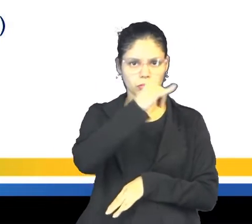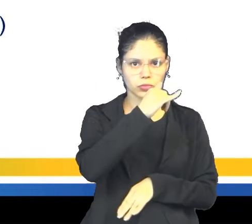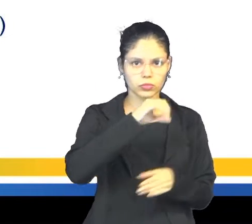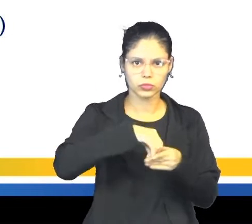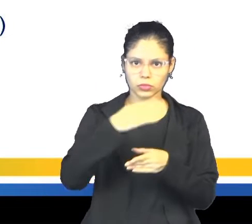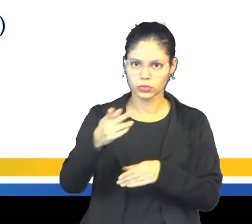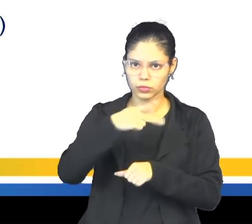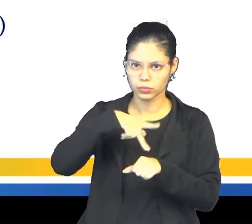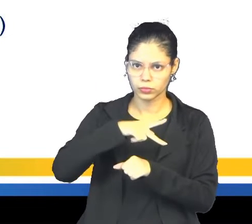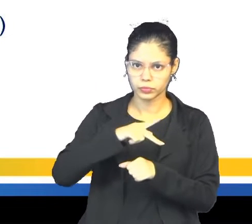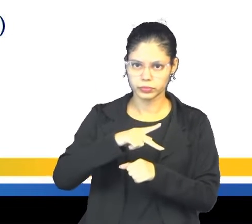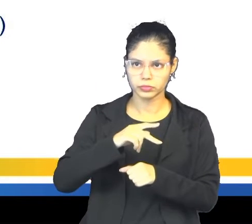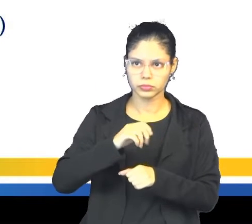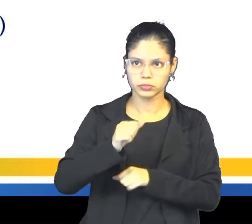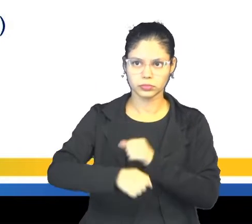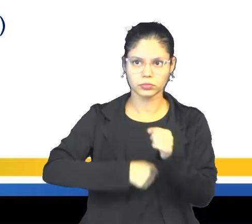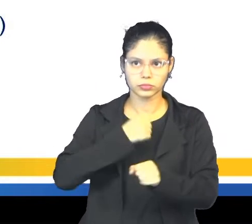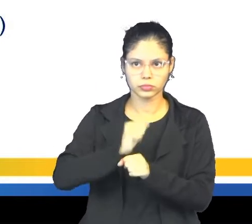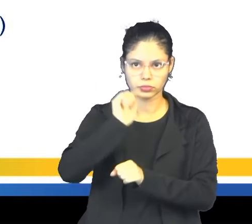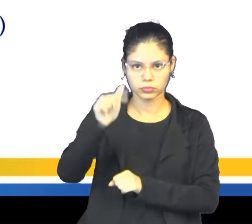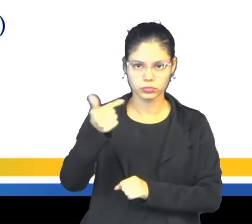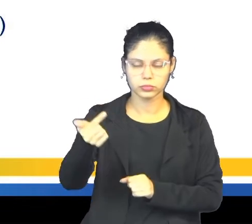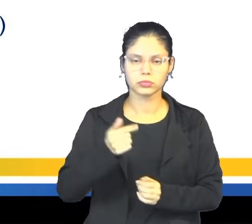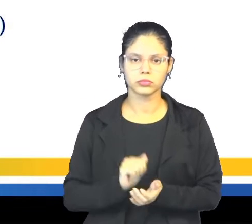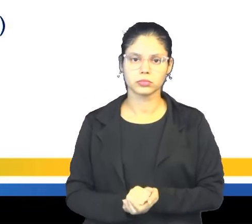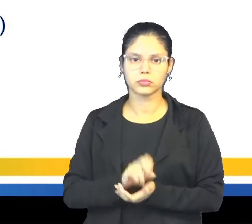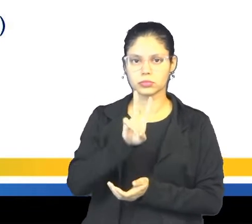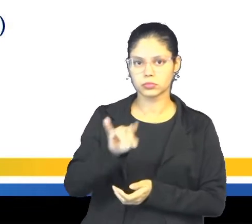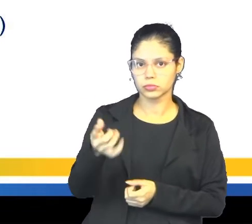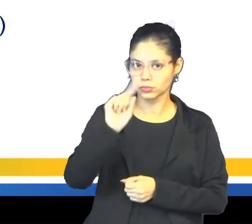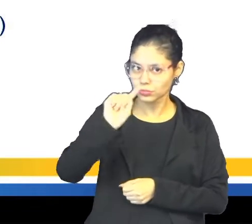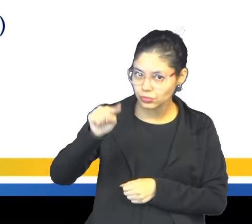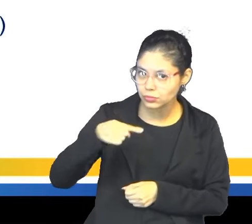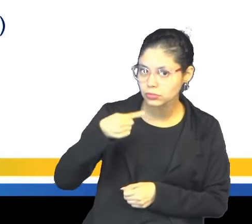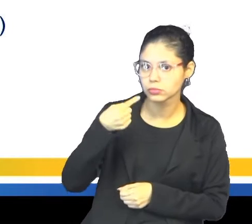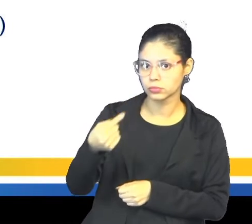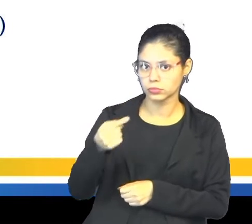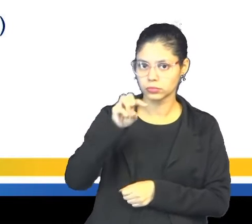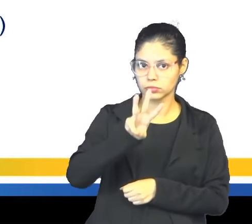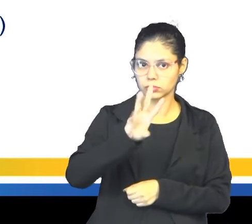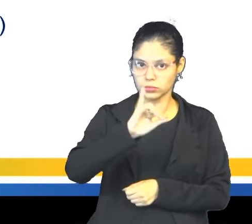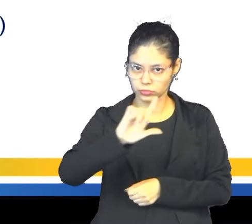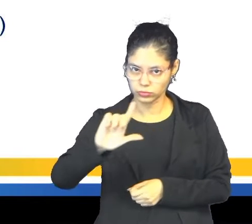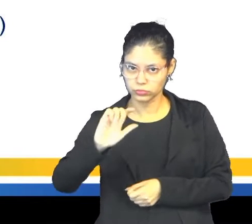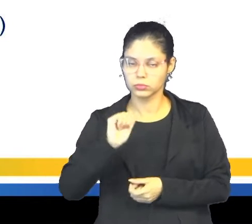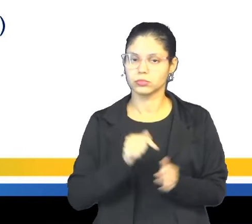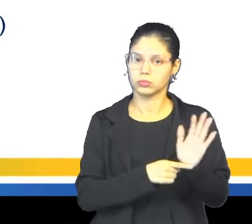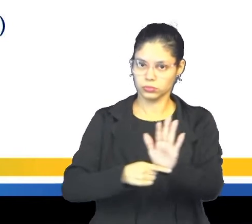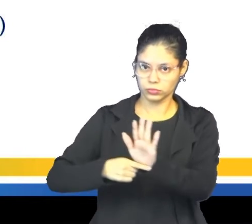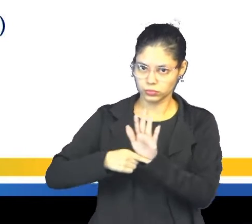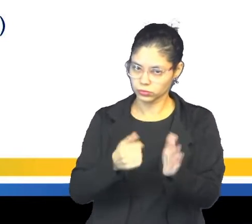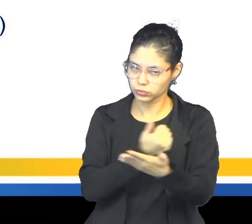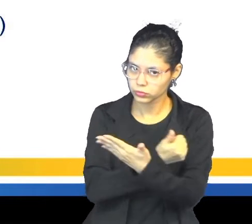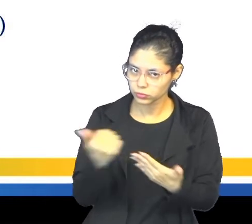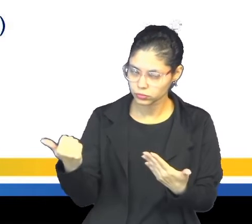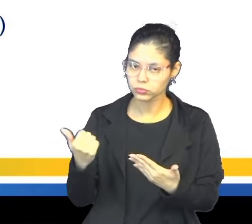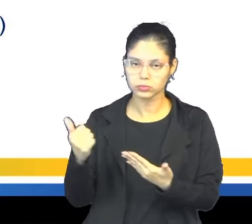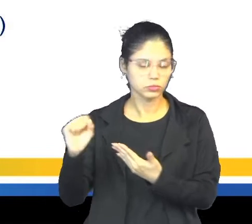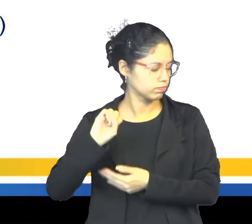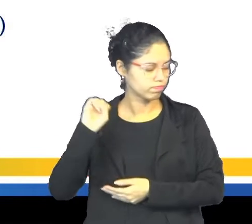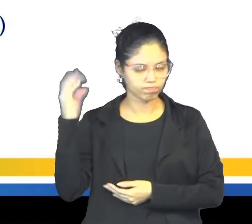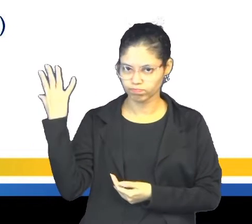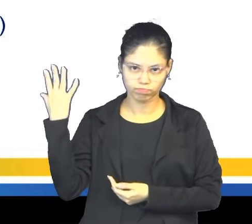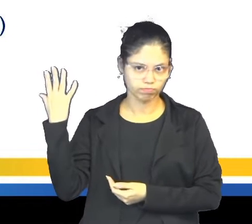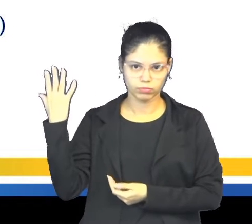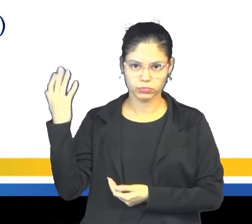exterior ano que vem, ok? O not vai vir depois da palavra will para indicar que essa ação não vai